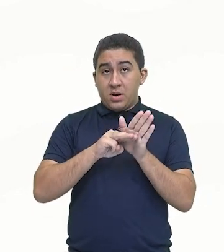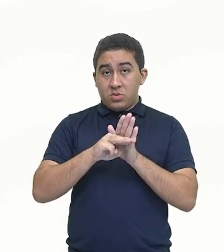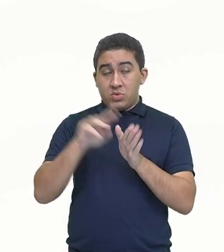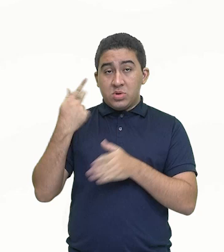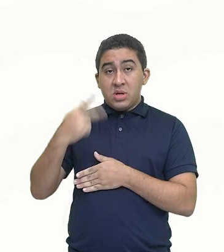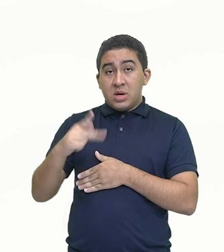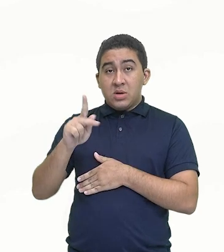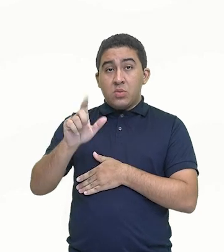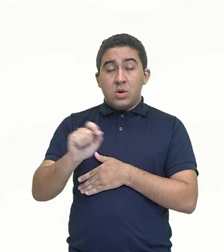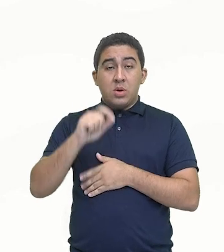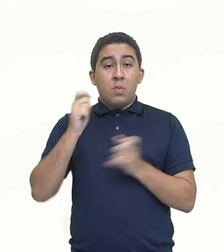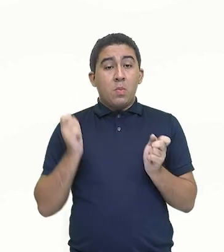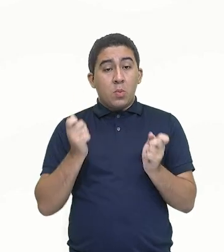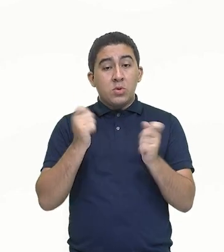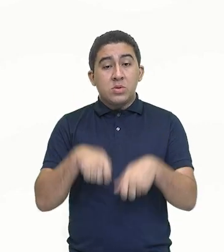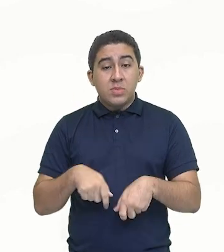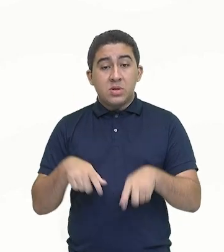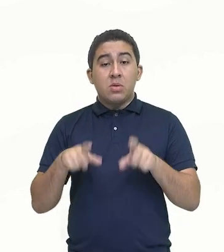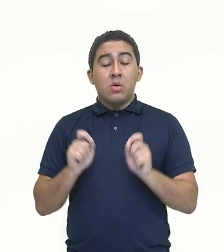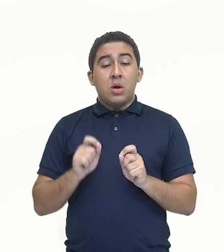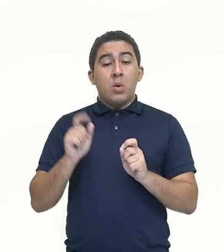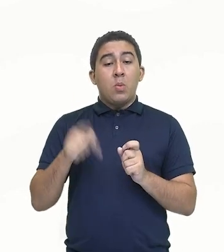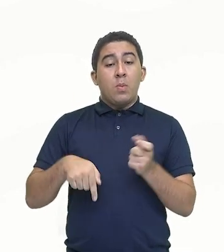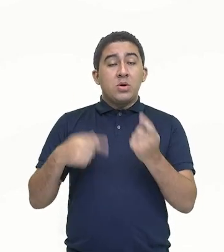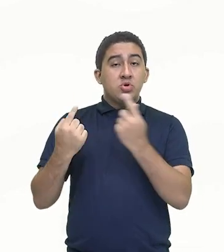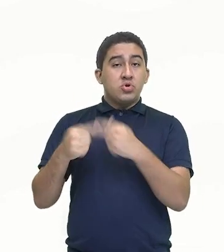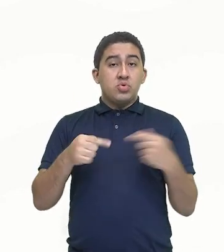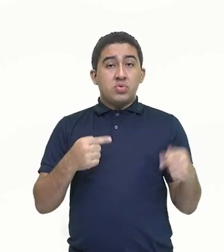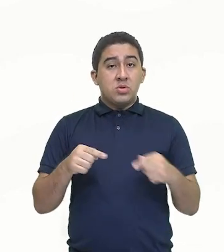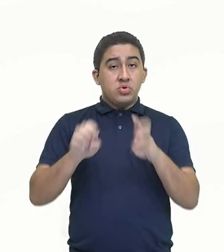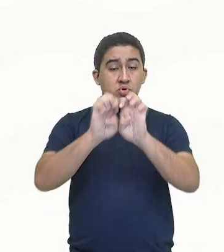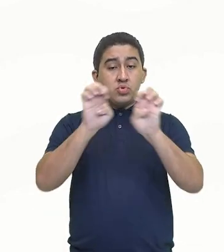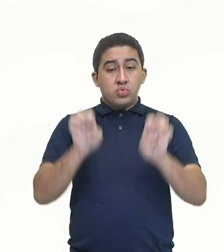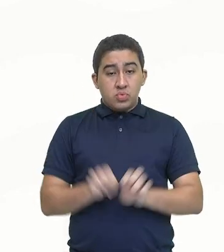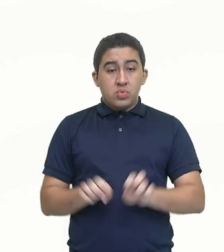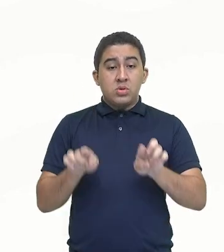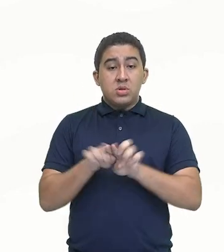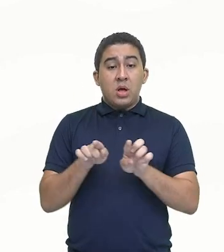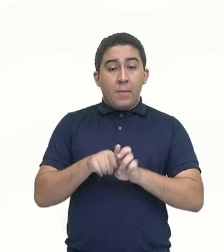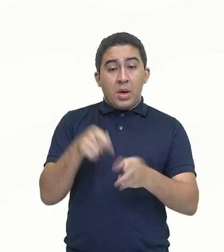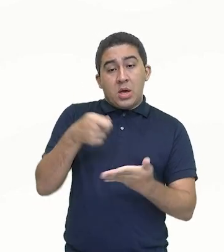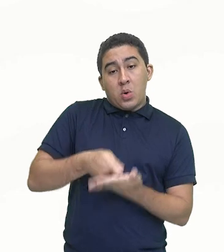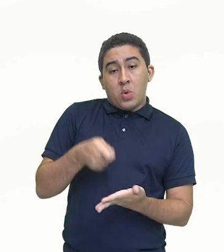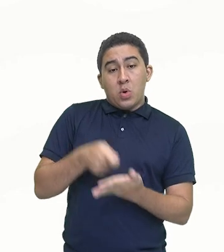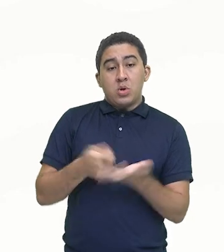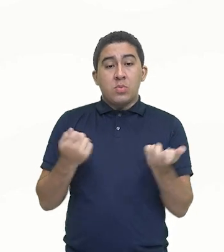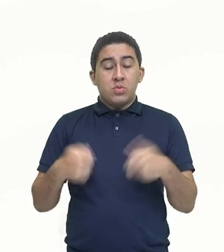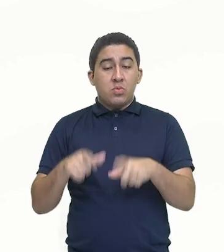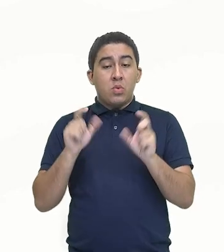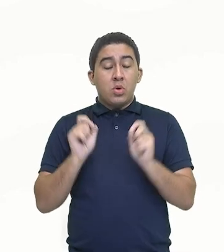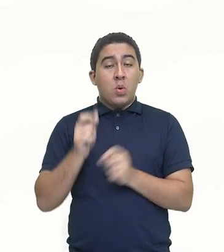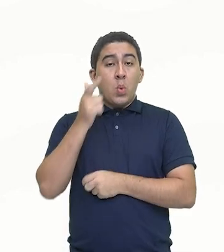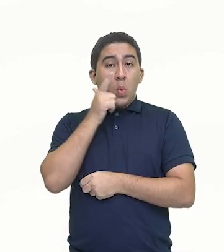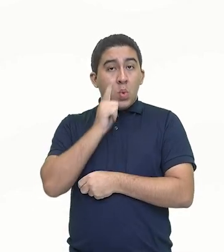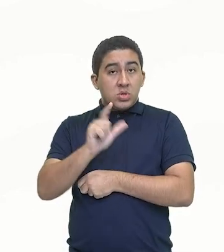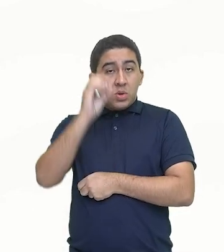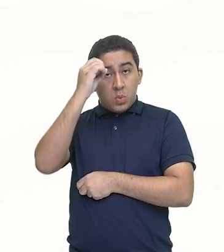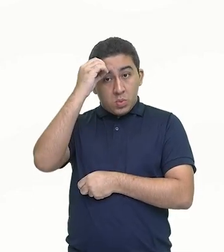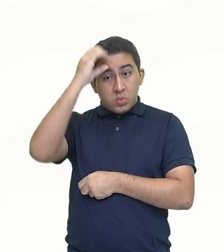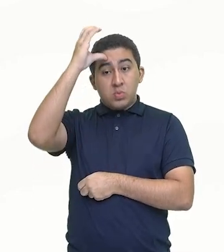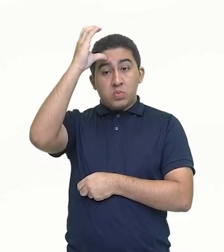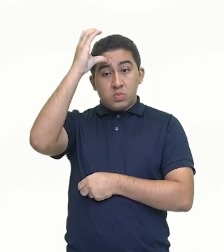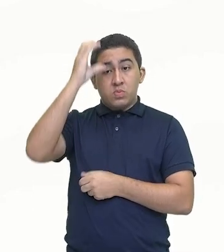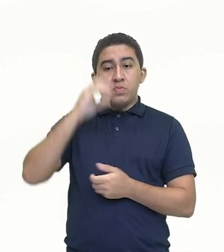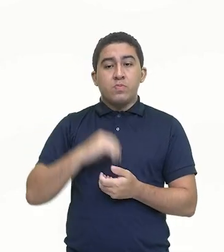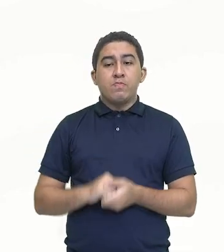ele fornece uma abordagem estruturada e rigorosa para a aquisição de